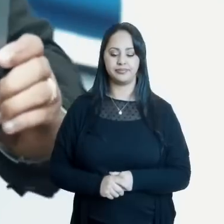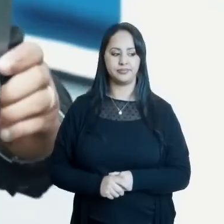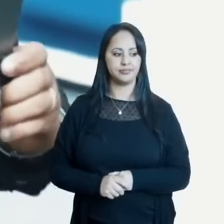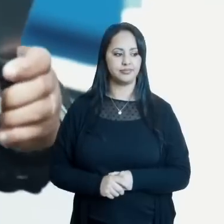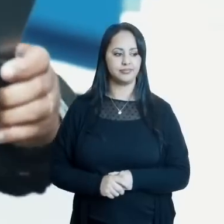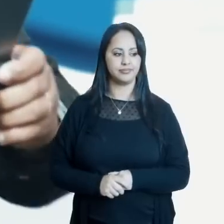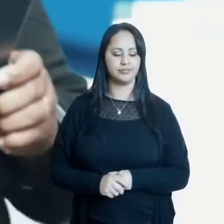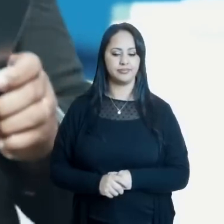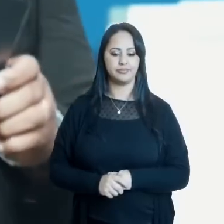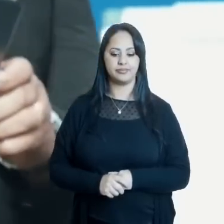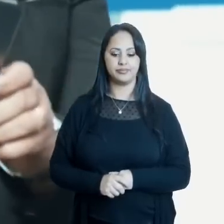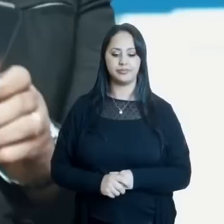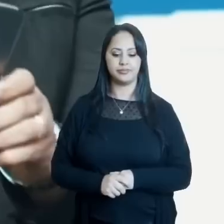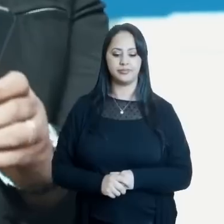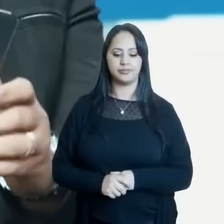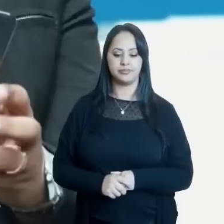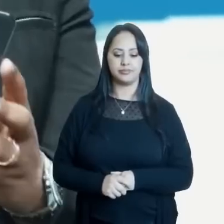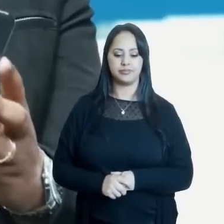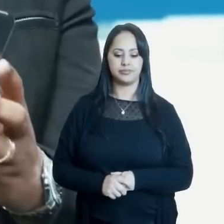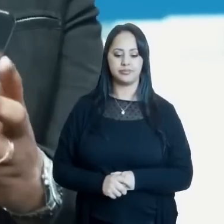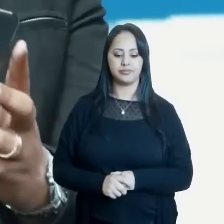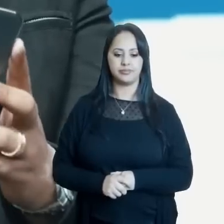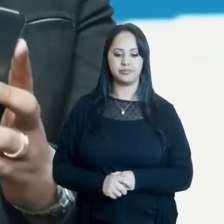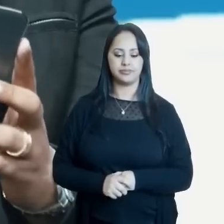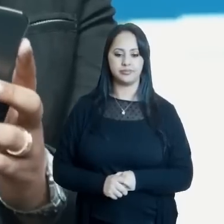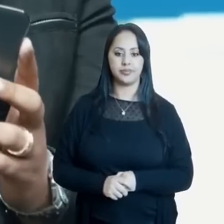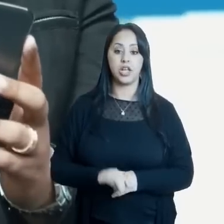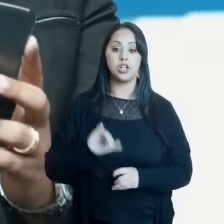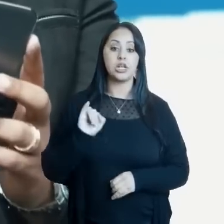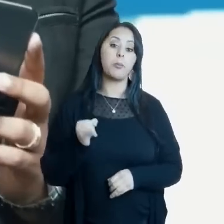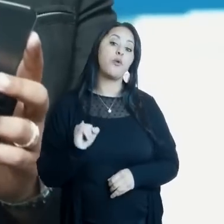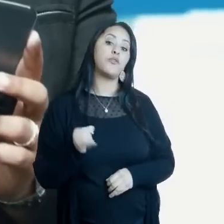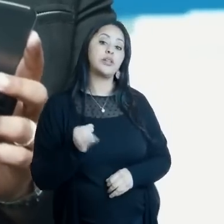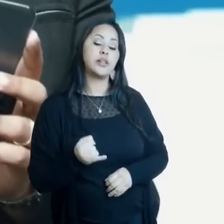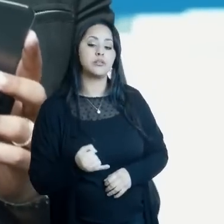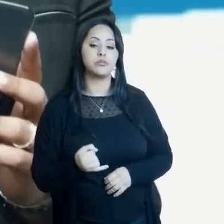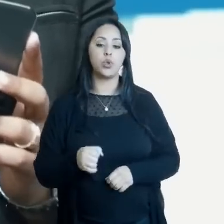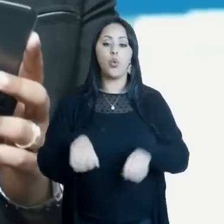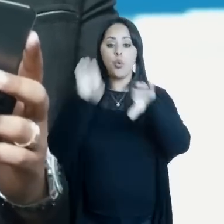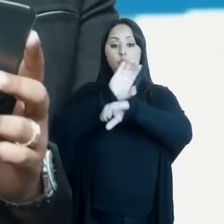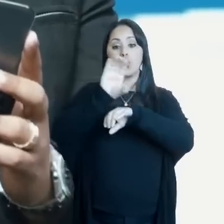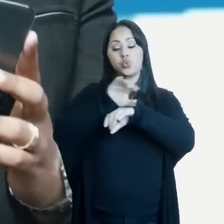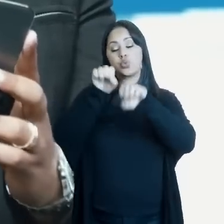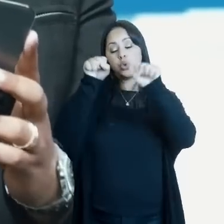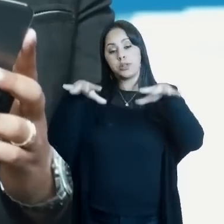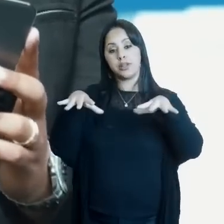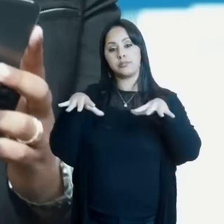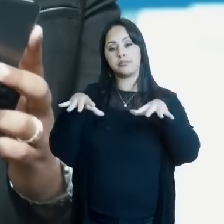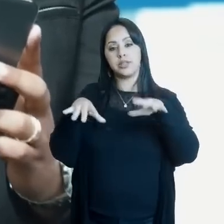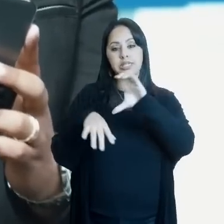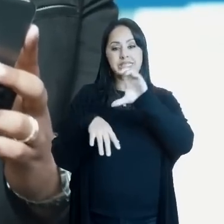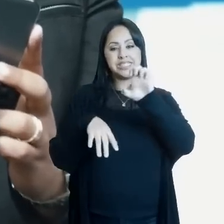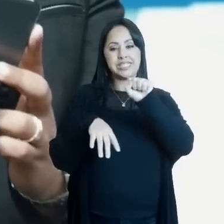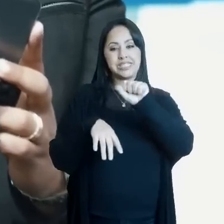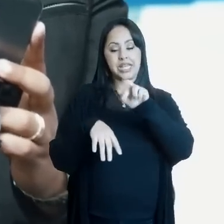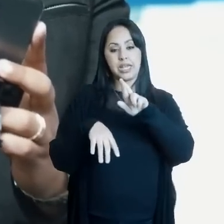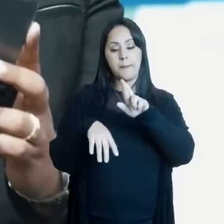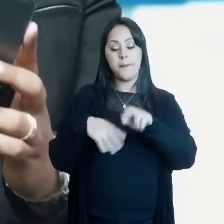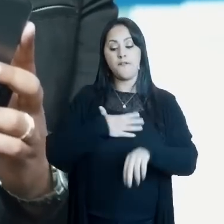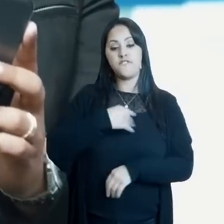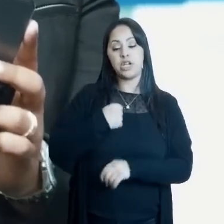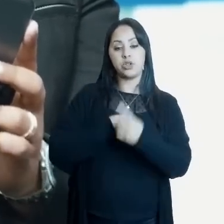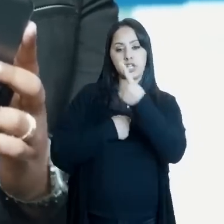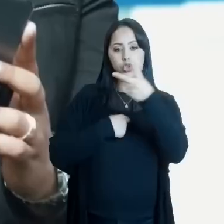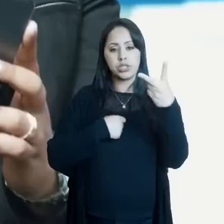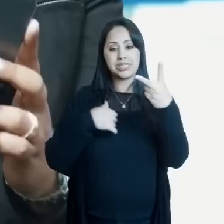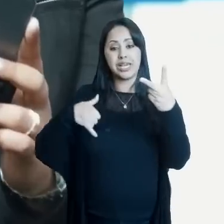manja inglês, não. Tem uma massa aqui, aproveitar que nós temos o nosso iluminado mais novo presente, né? César, meu filho tem 12